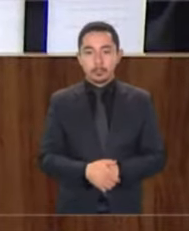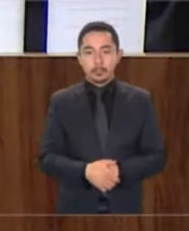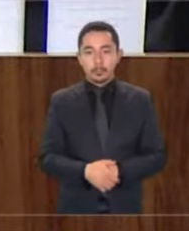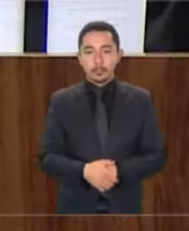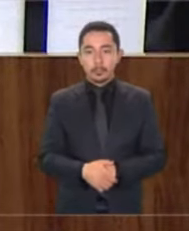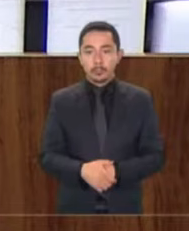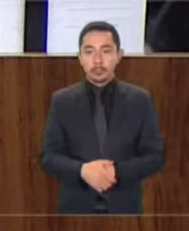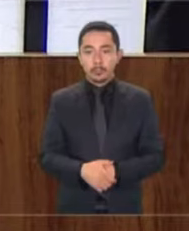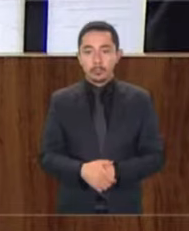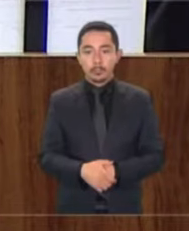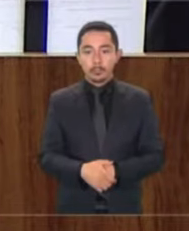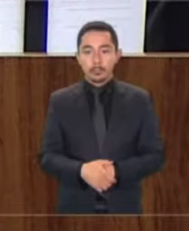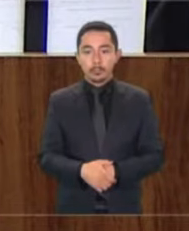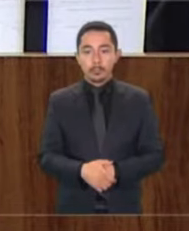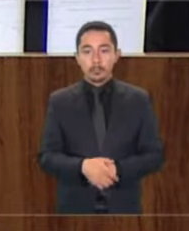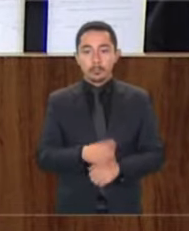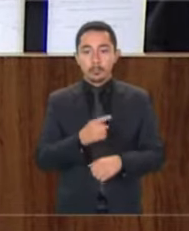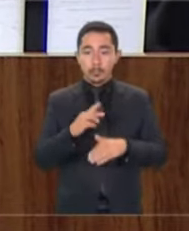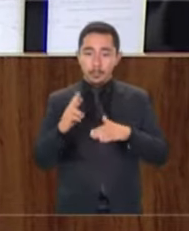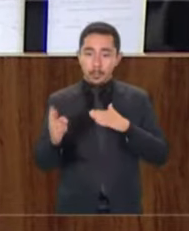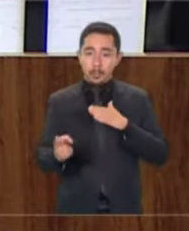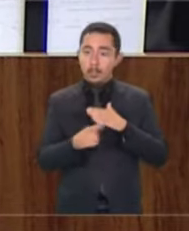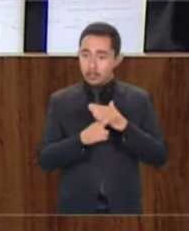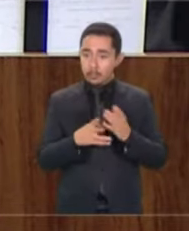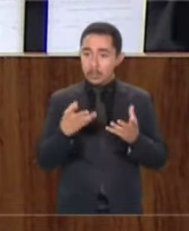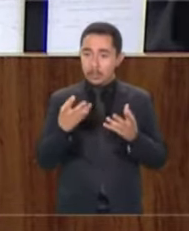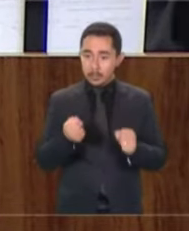O eminente relator aprova as contas